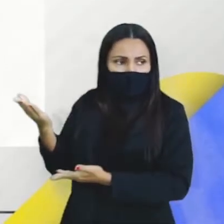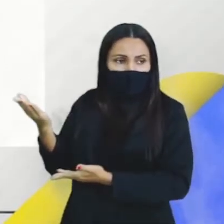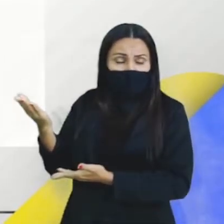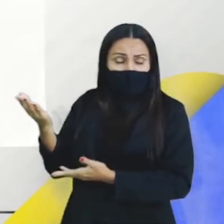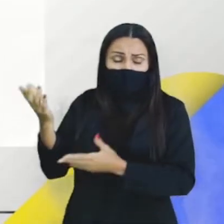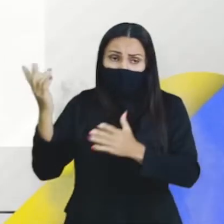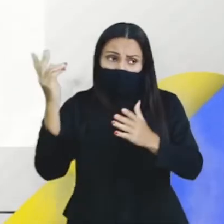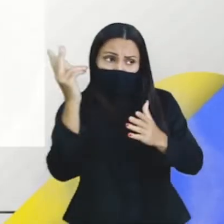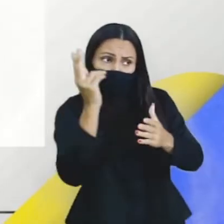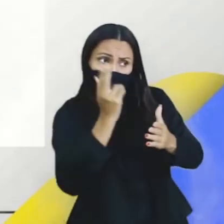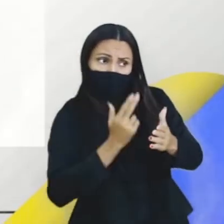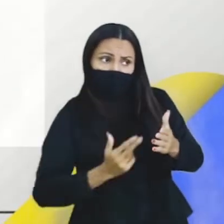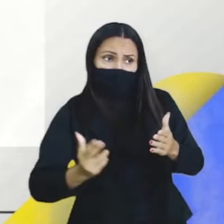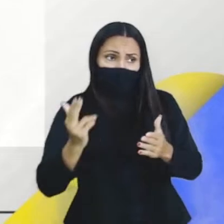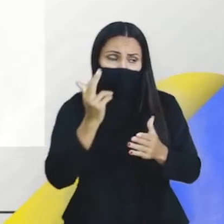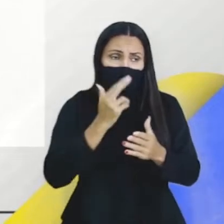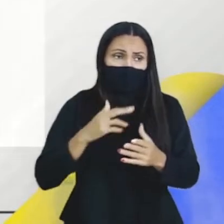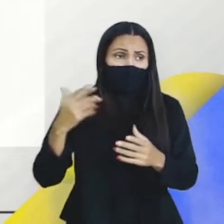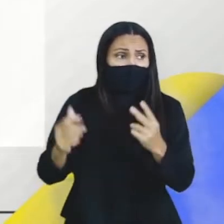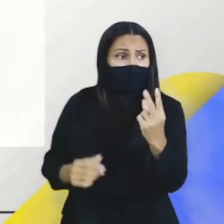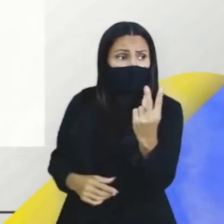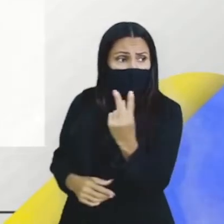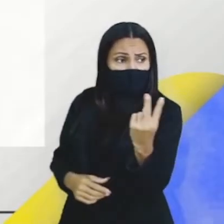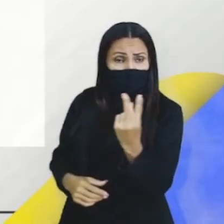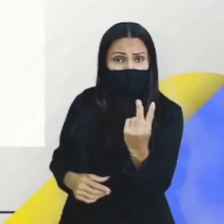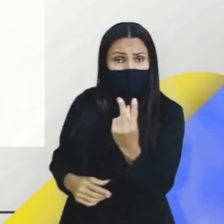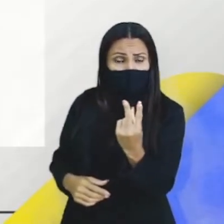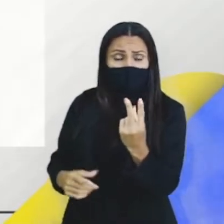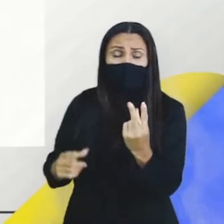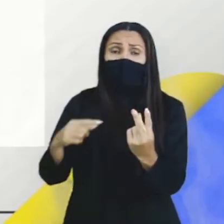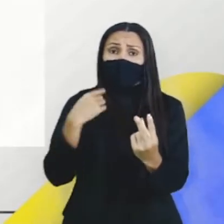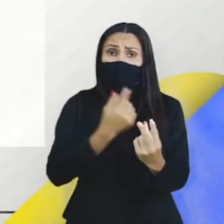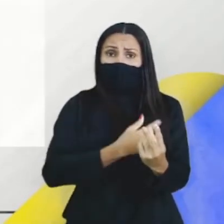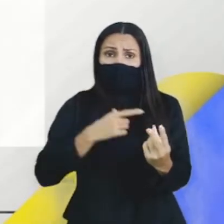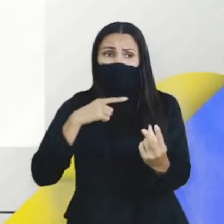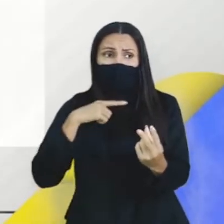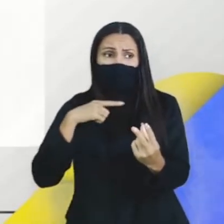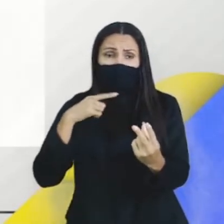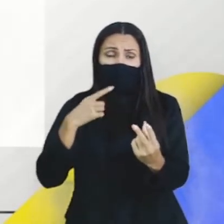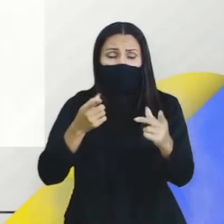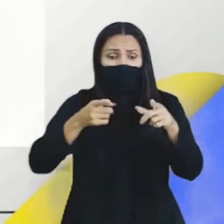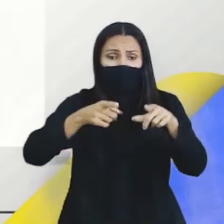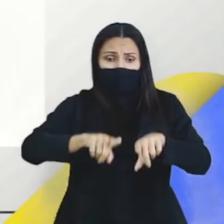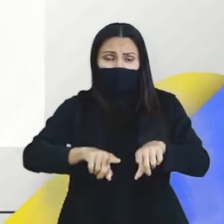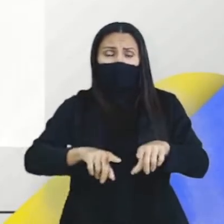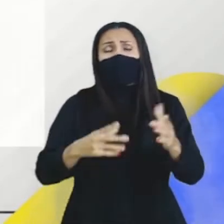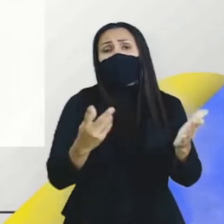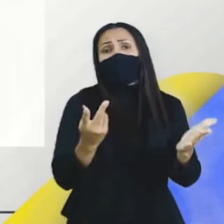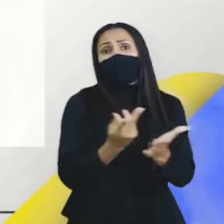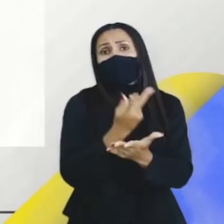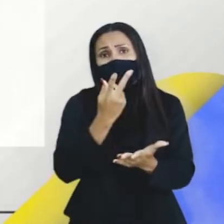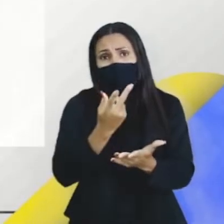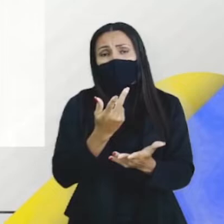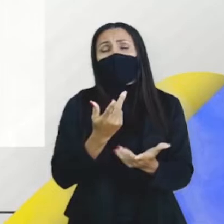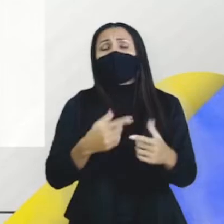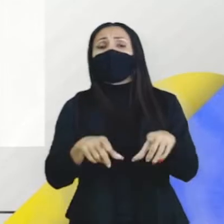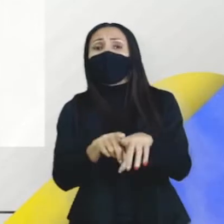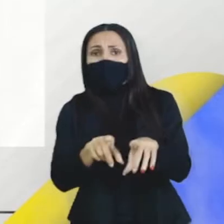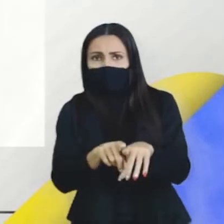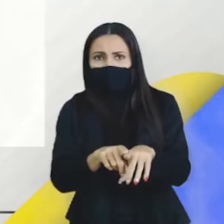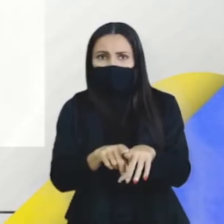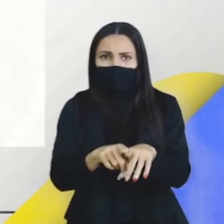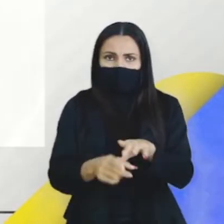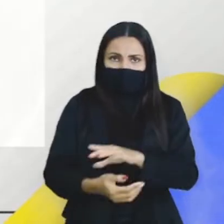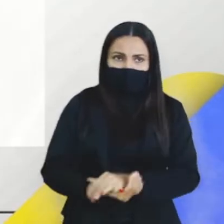imagens, em ambas as imagens nós temos o paralelismo ocorrendo nas projetantes,